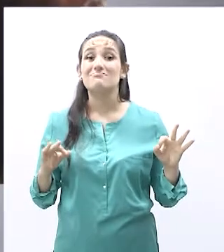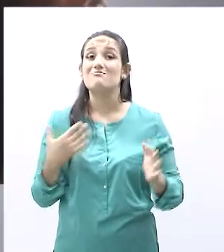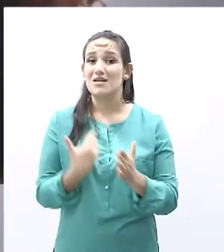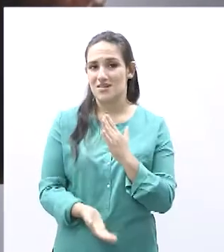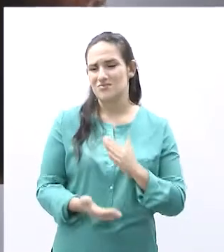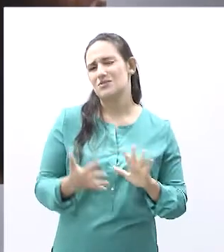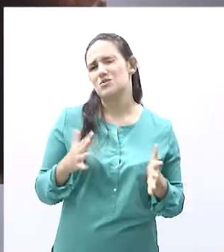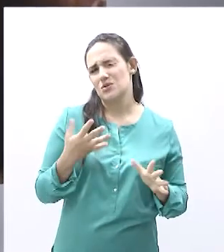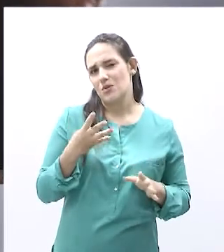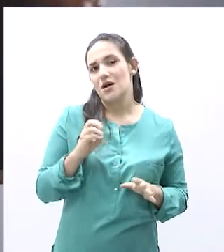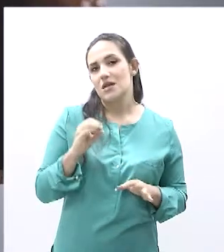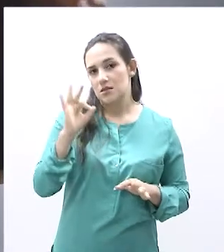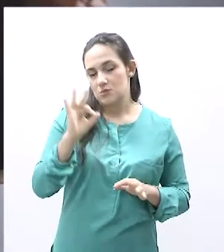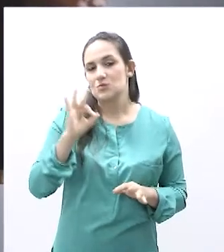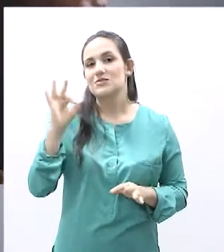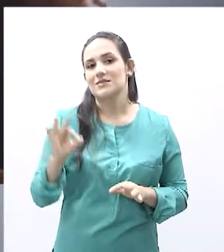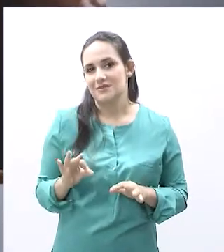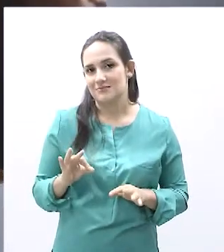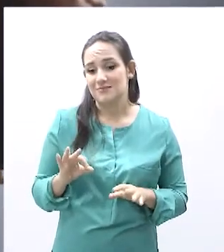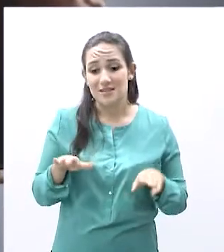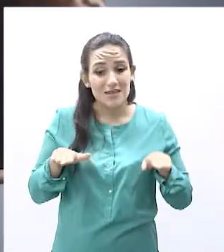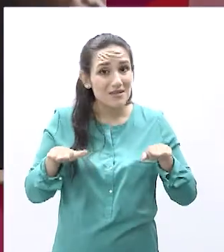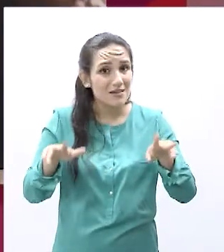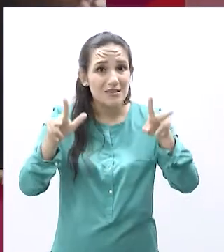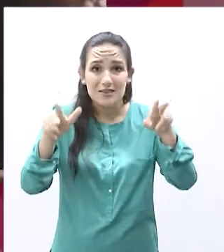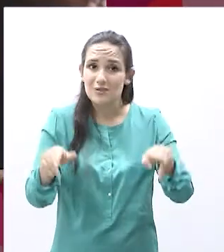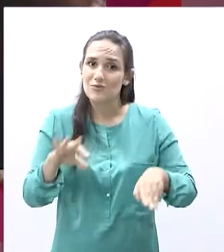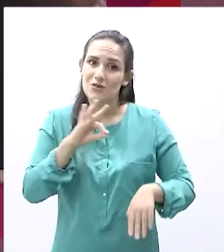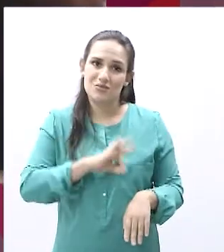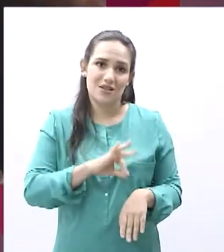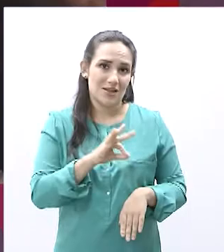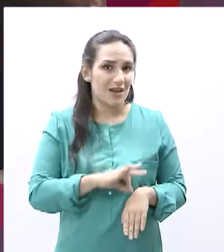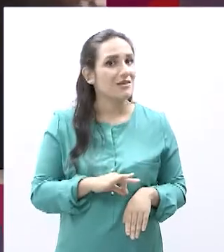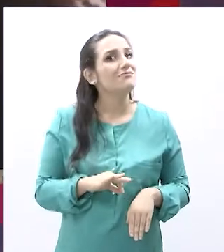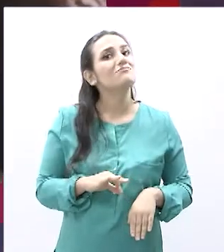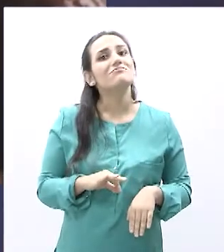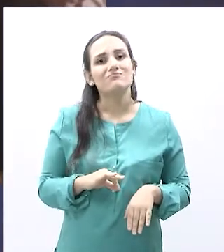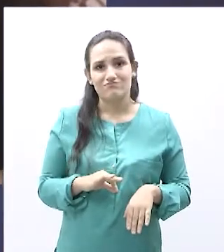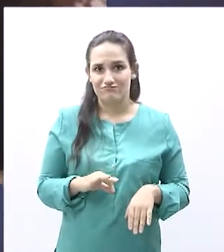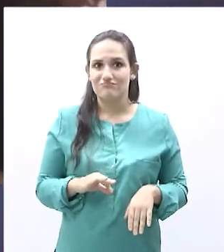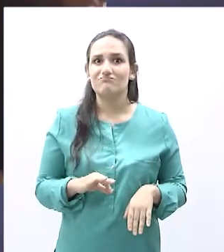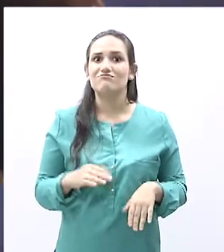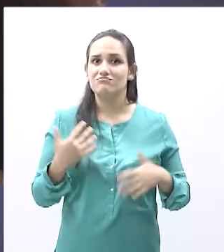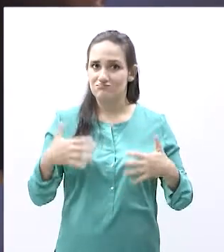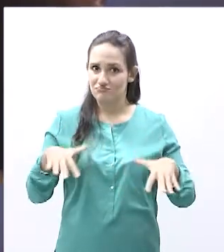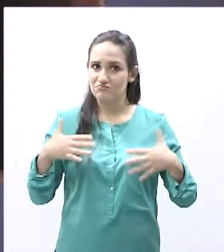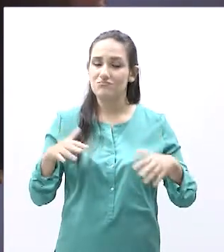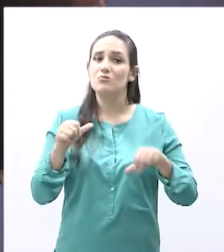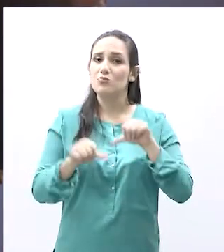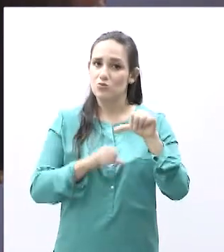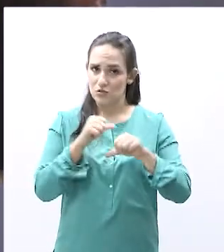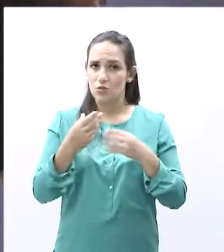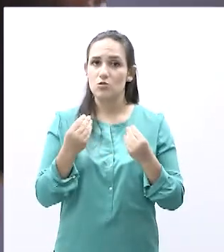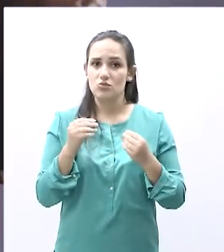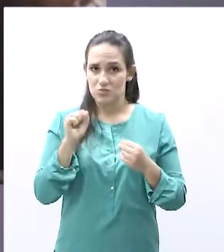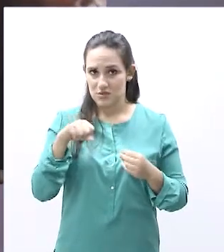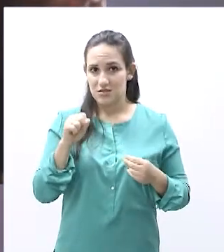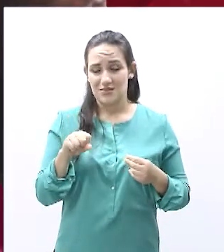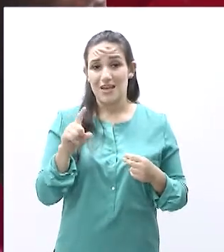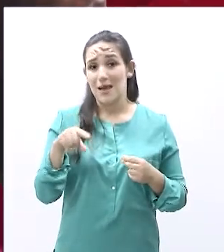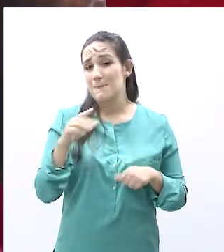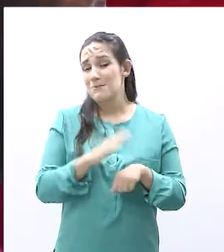mesmas remunerações. Então, o que a gente vê? É muito significativo. A gente vê